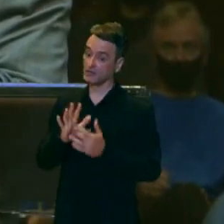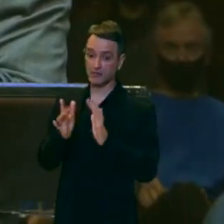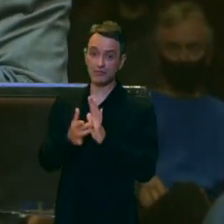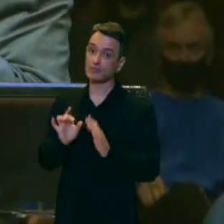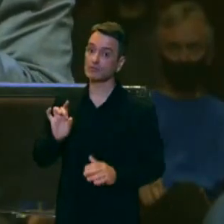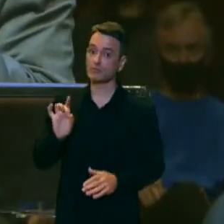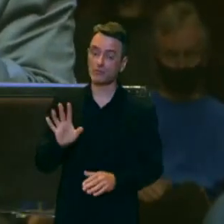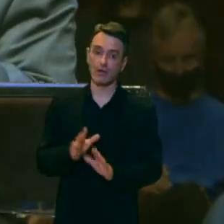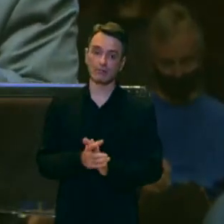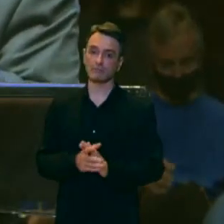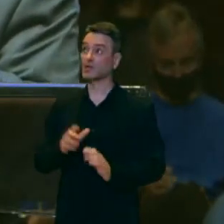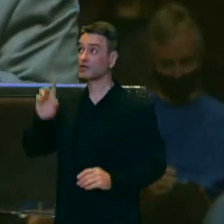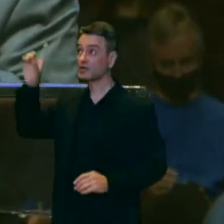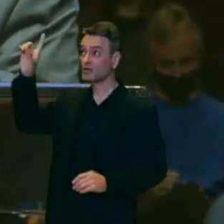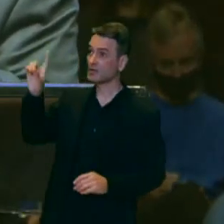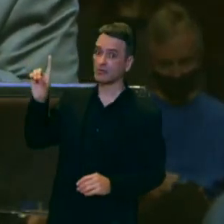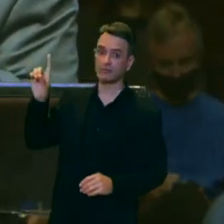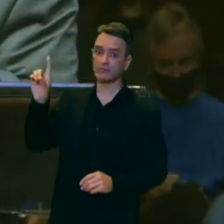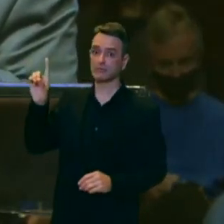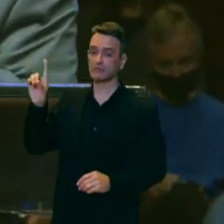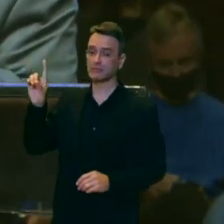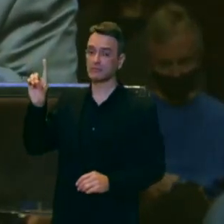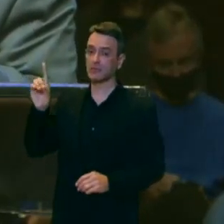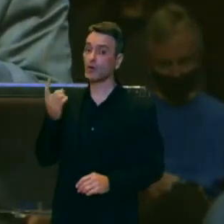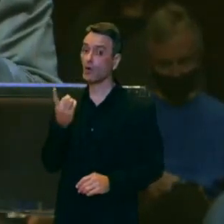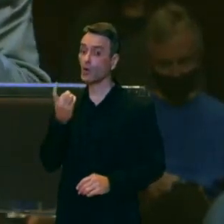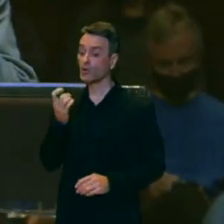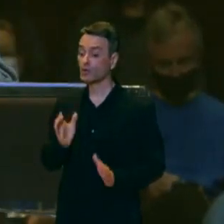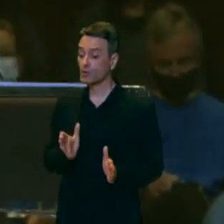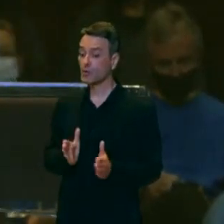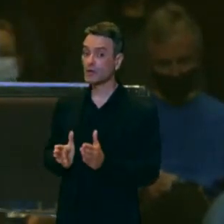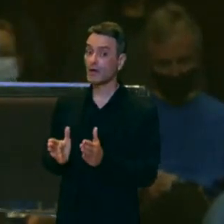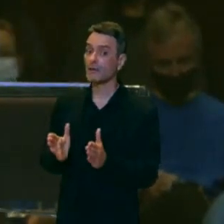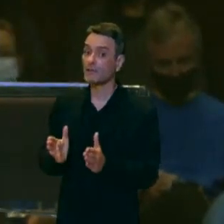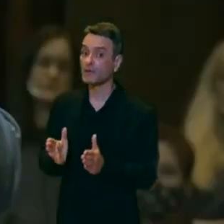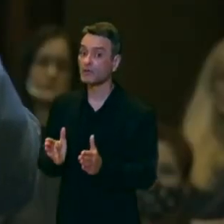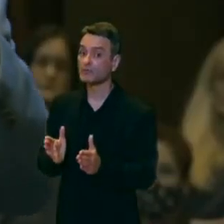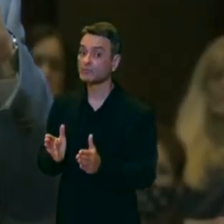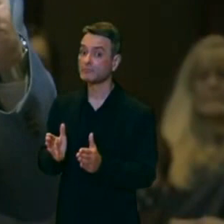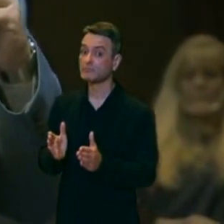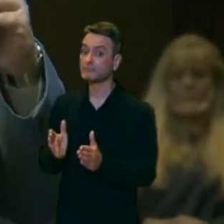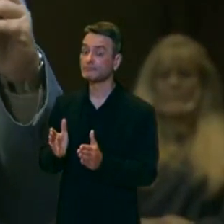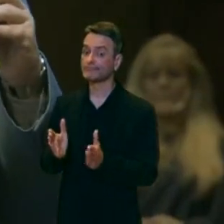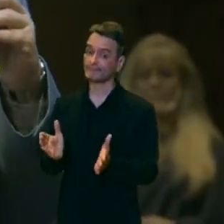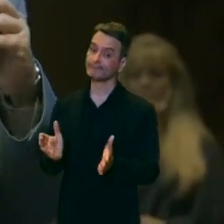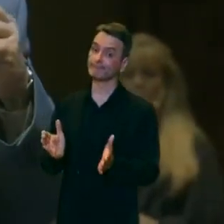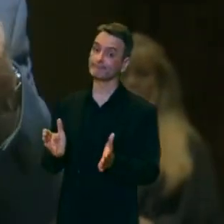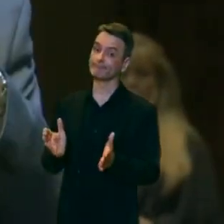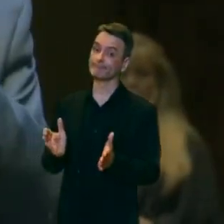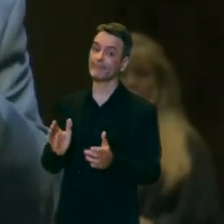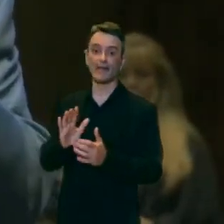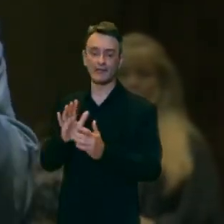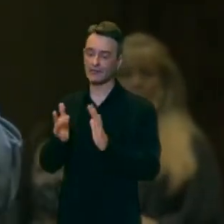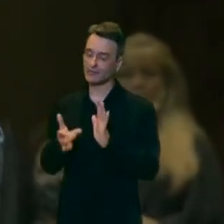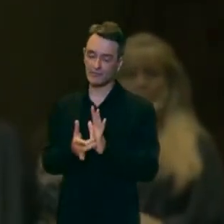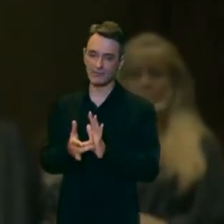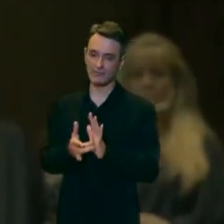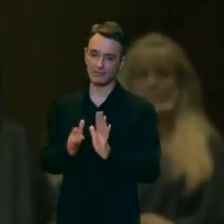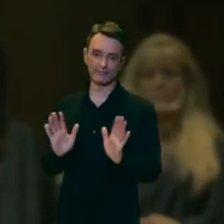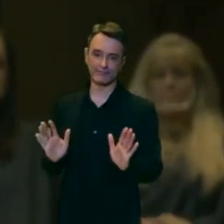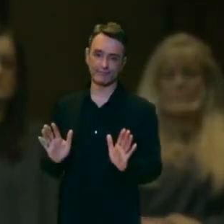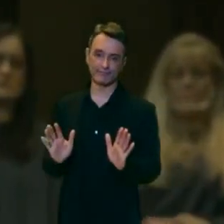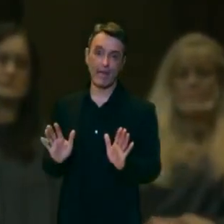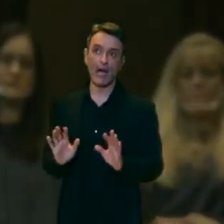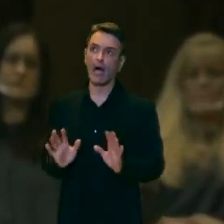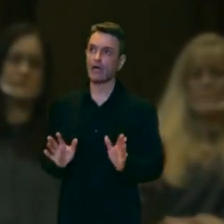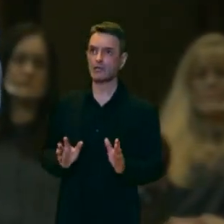só tem um caminho. Não importa quantas sejam as vozes que falem o nosso coração,